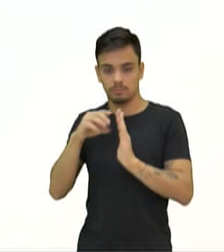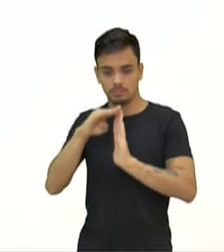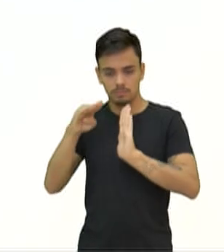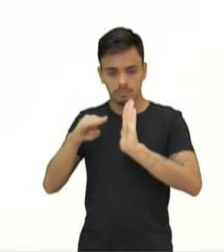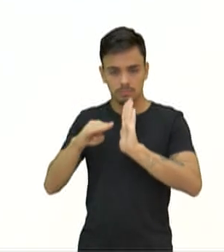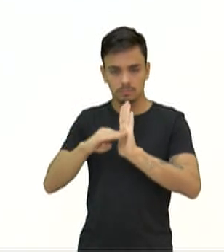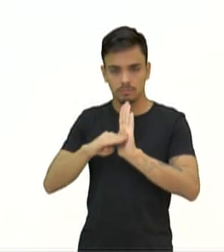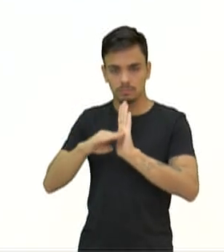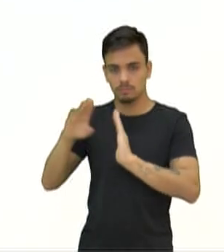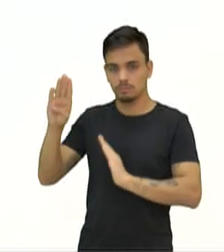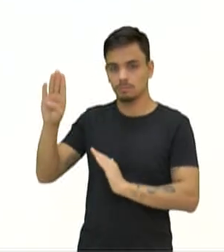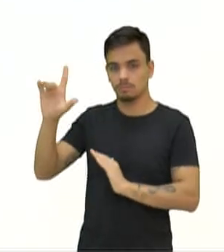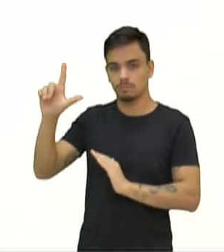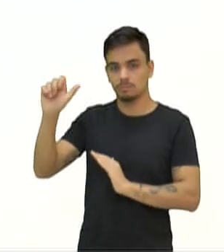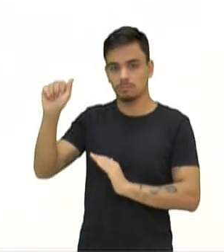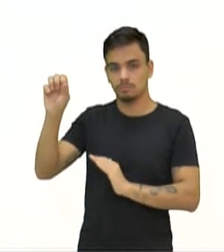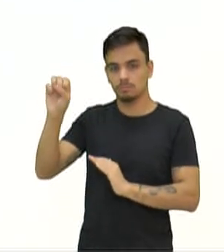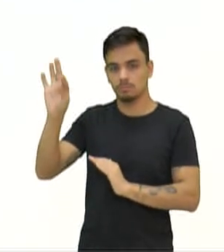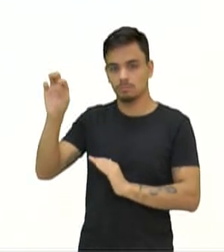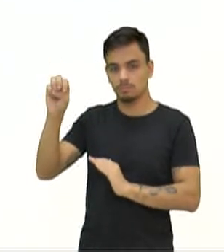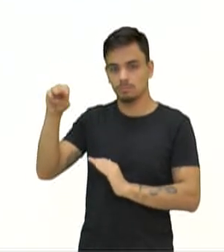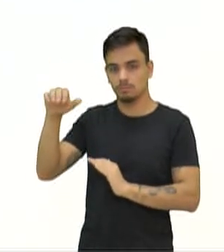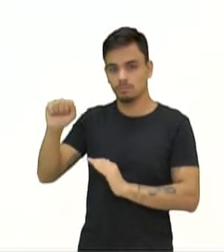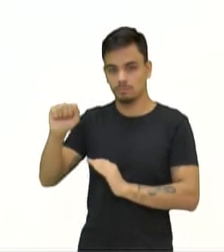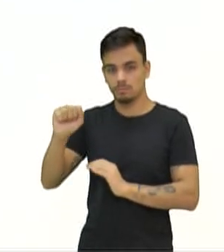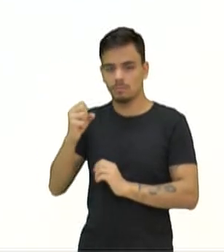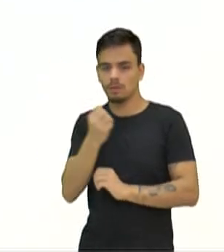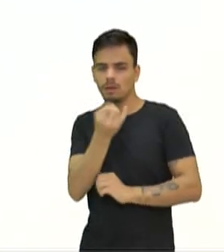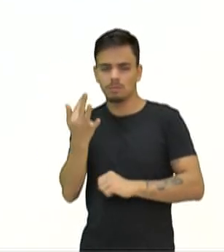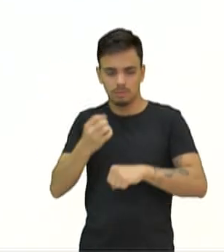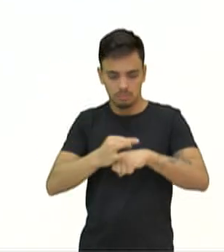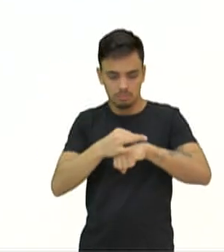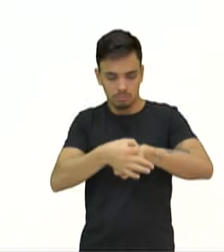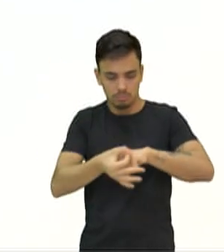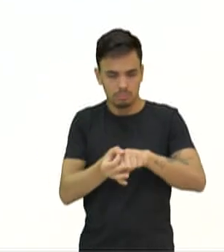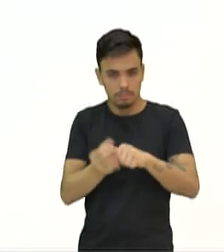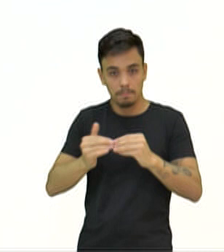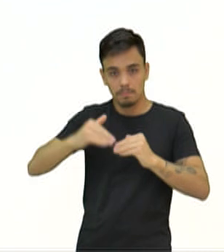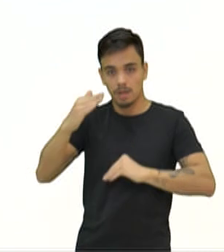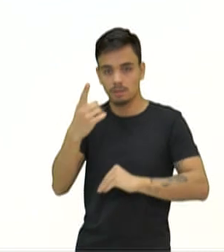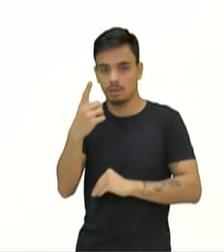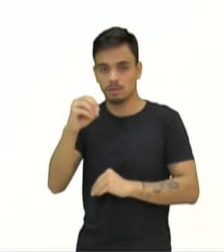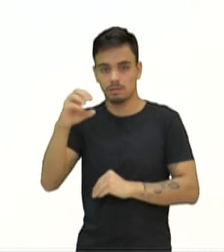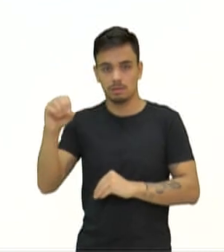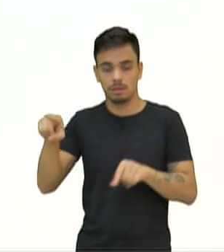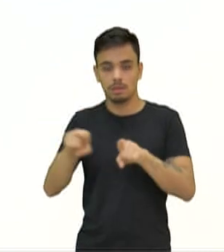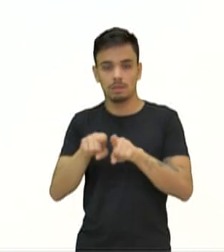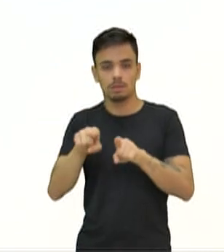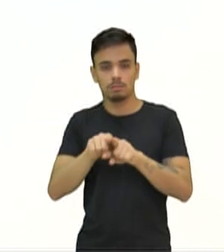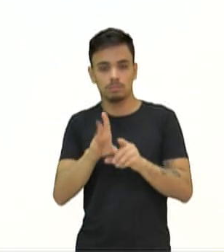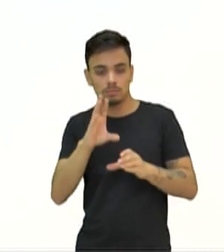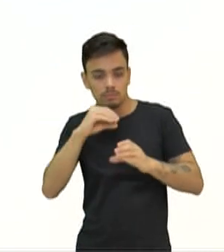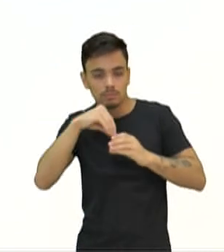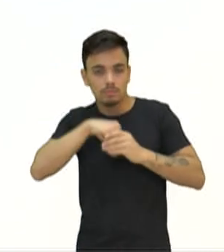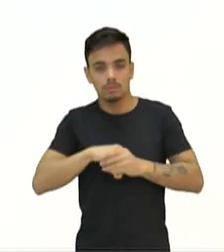diferenciar? Primeiro, a quantidade de célula, que a gente já vai aumentar para cerca de 100 células. E uma cavidade